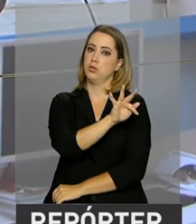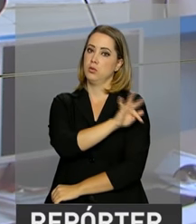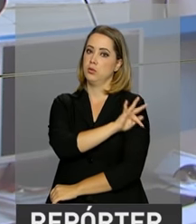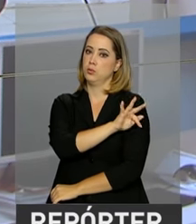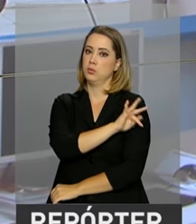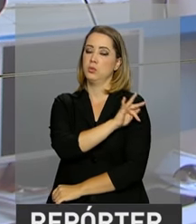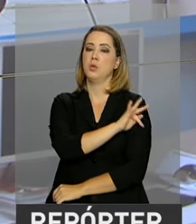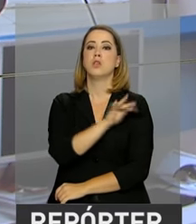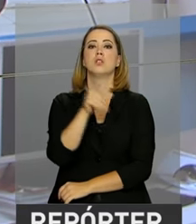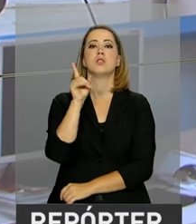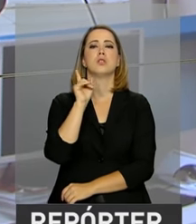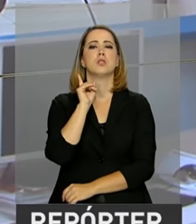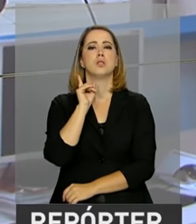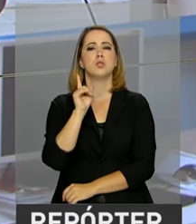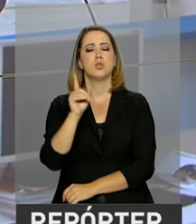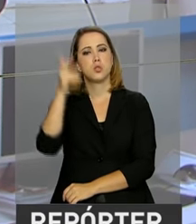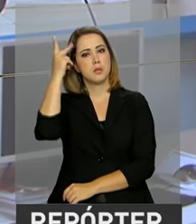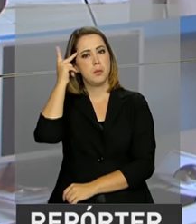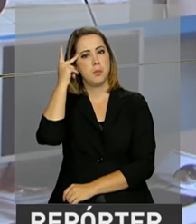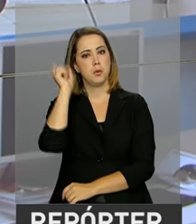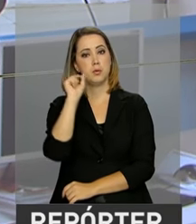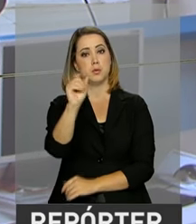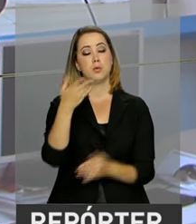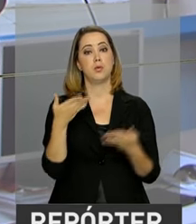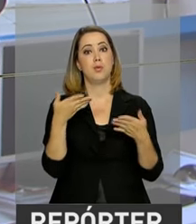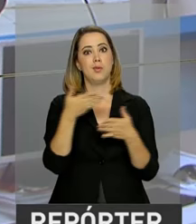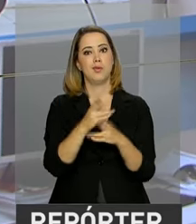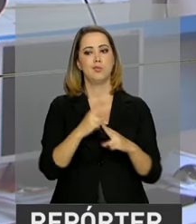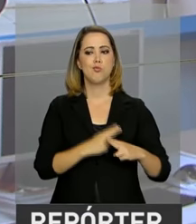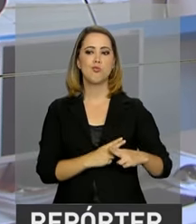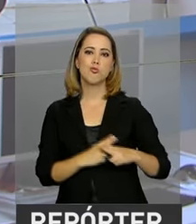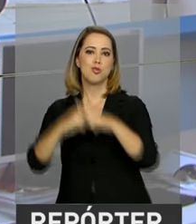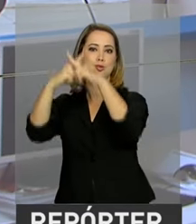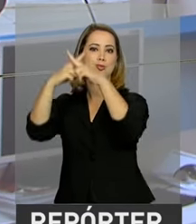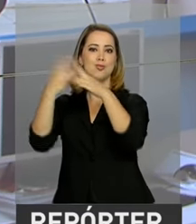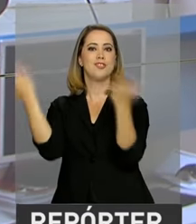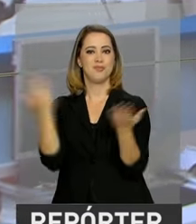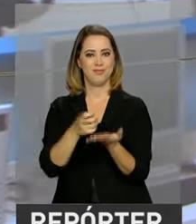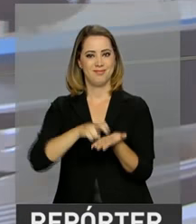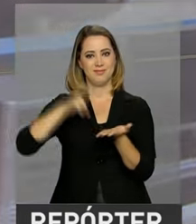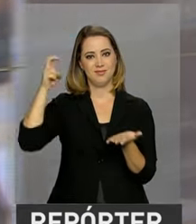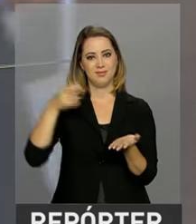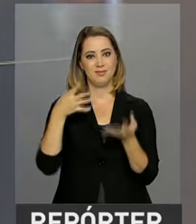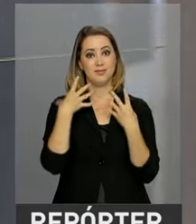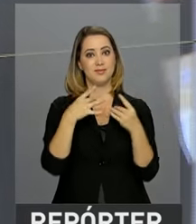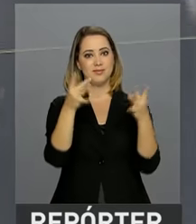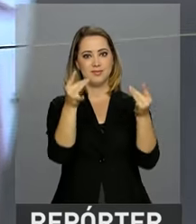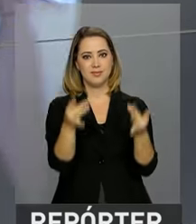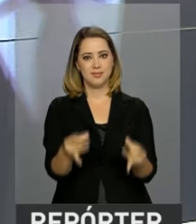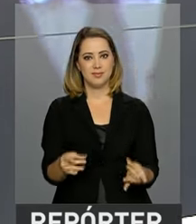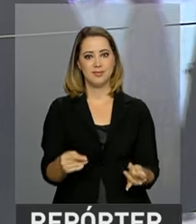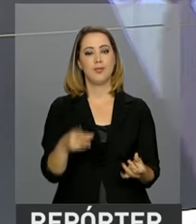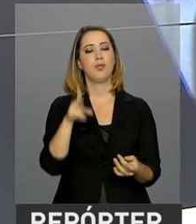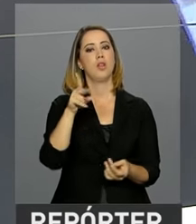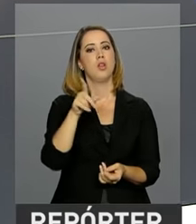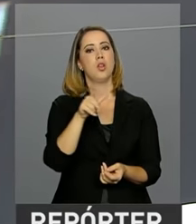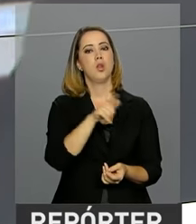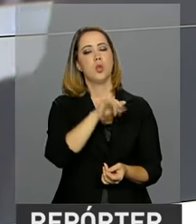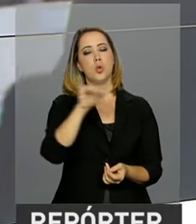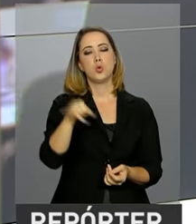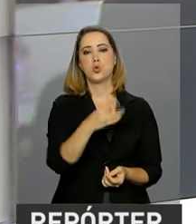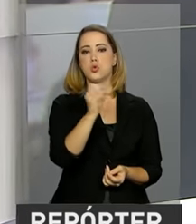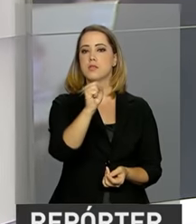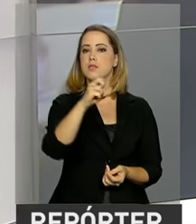Ubatuba no litoral norte de São Paulo entrou em esta manhã quem tem os detalhes desta notícia pra gente é o repórter José